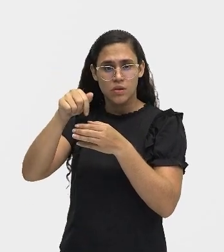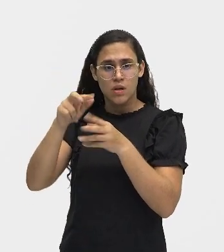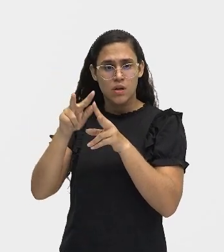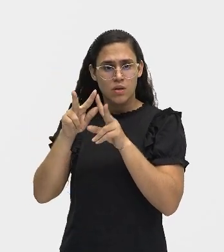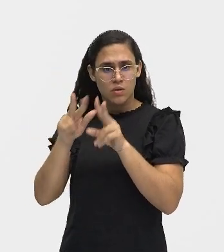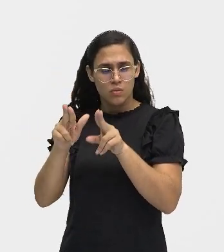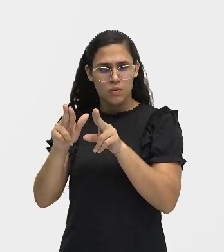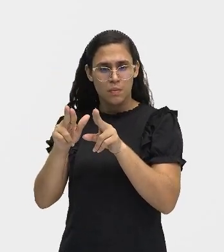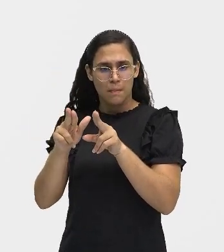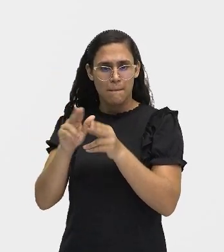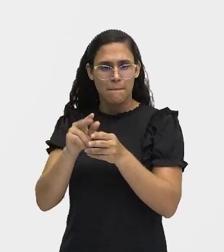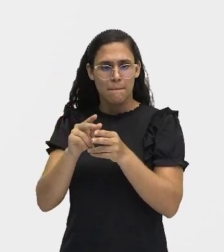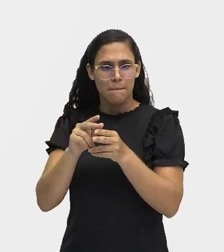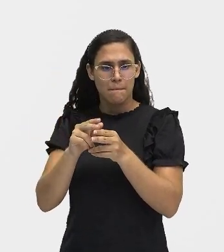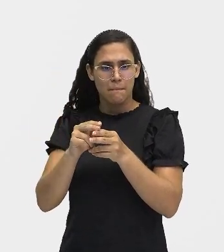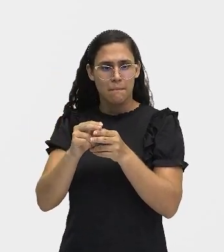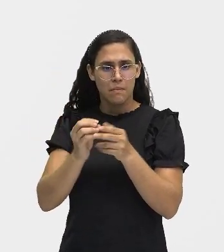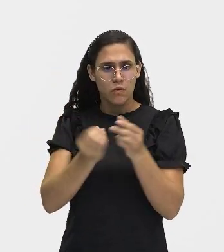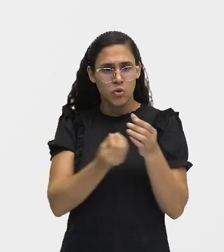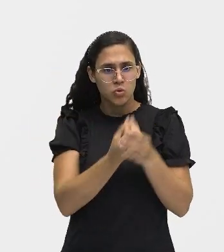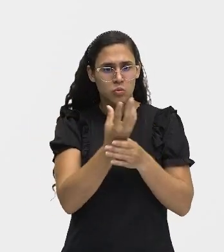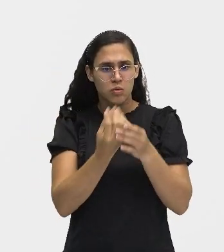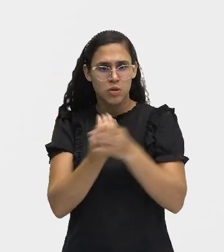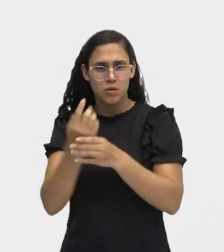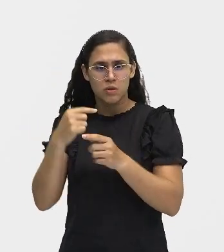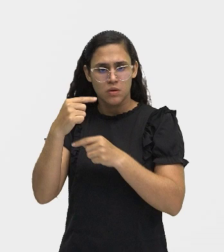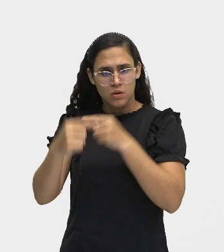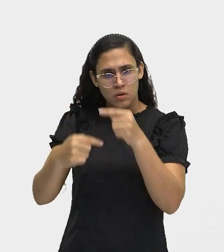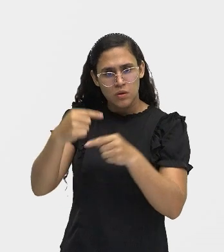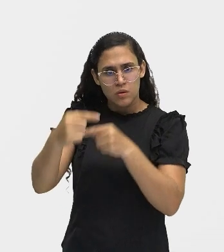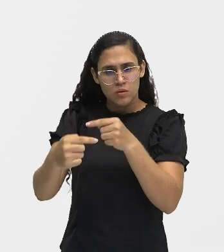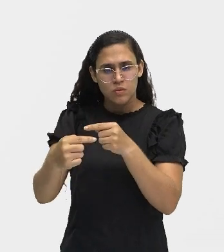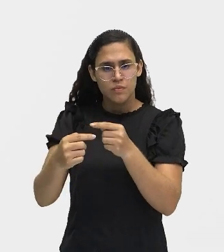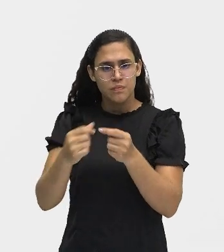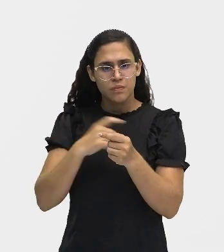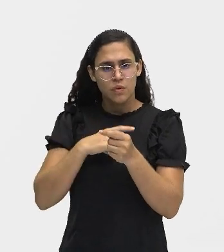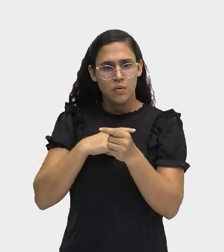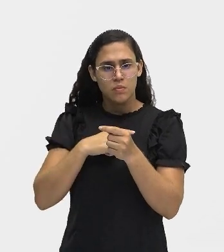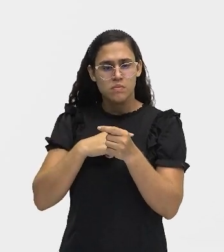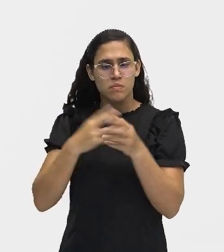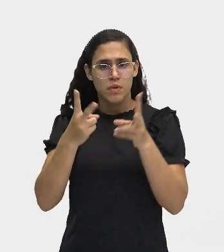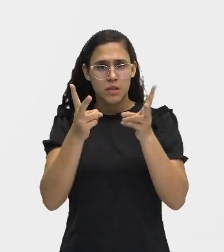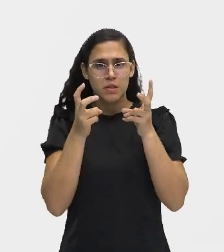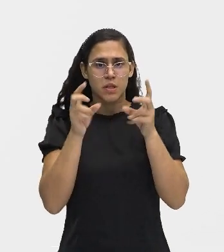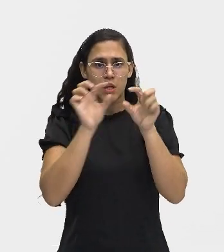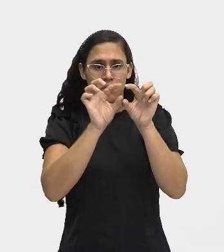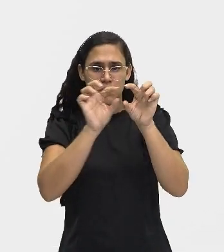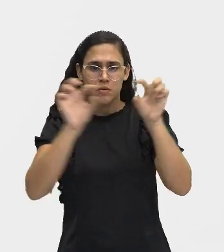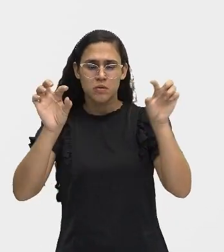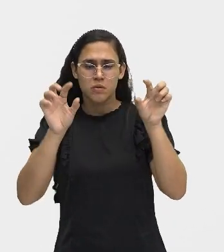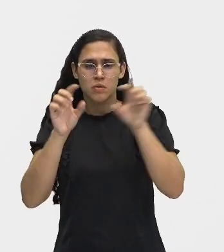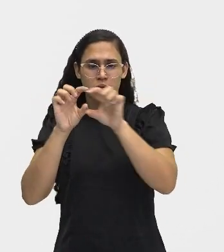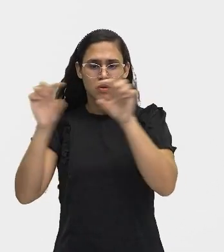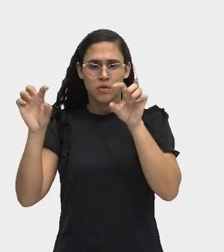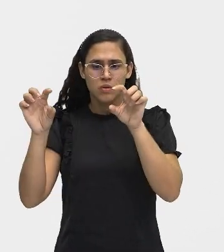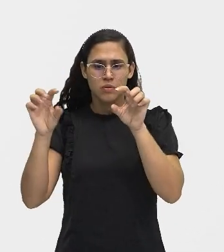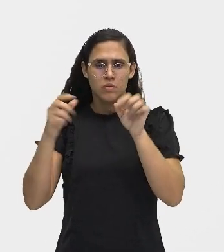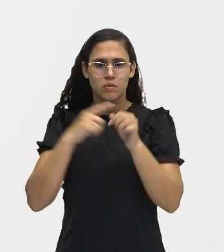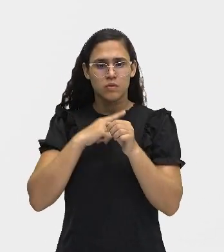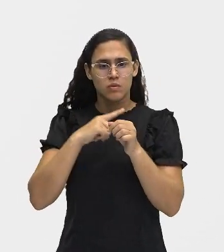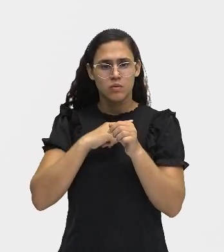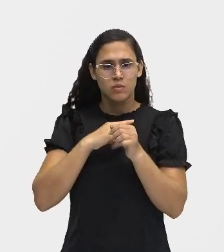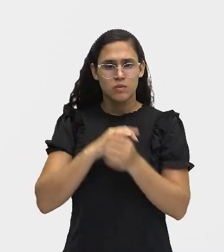gene. Ocorreu uma duplicação ali, como a gente pode observar nesse gráfico, né? E a gente tem o que a gente chama ali de